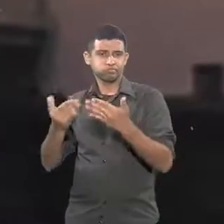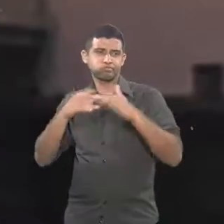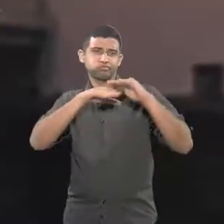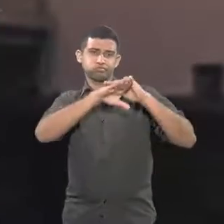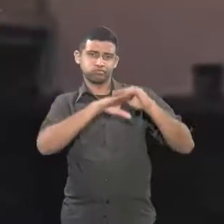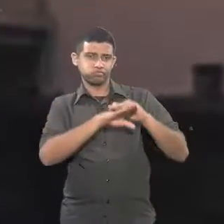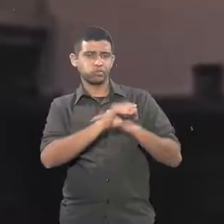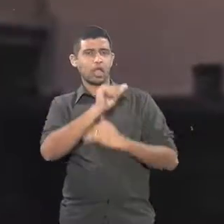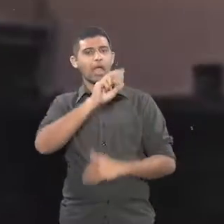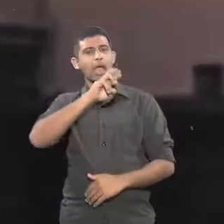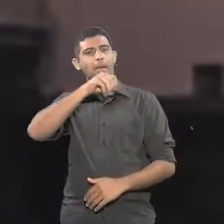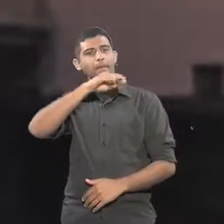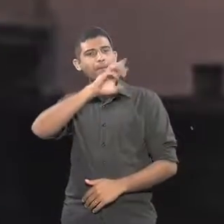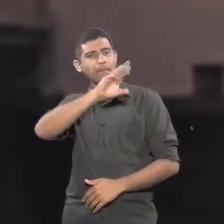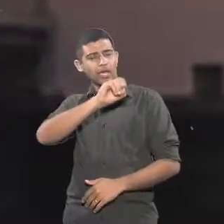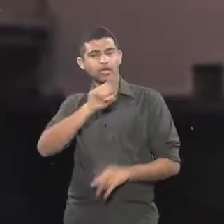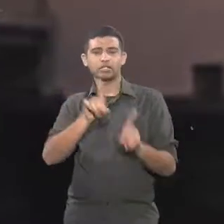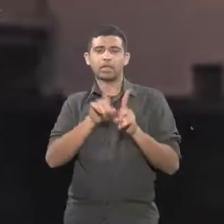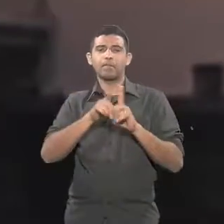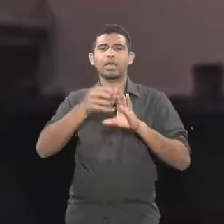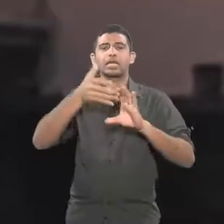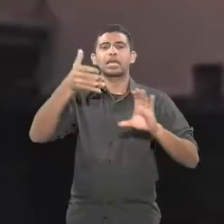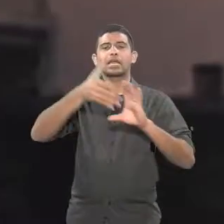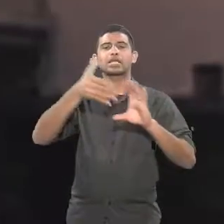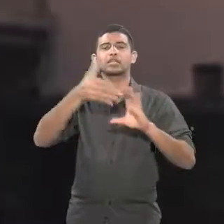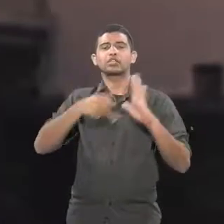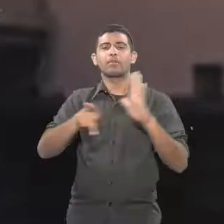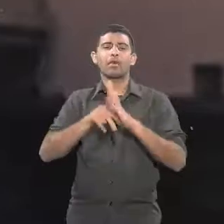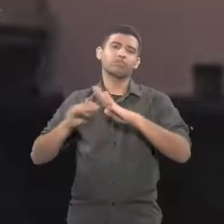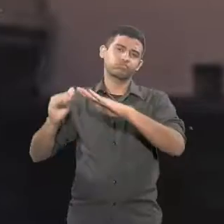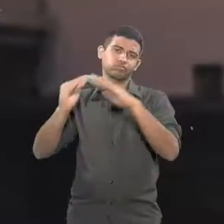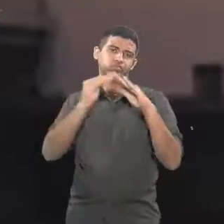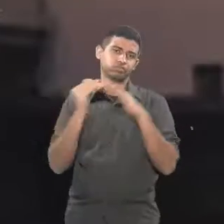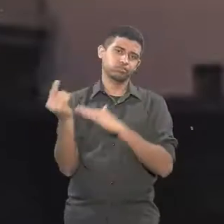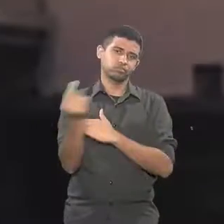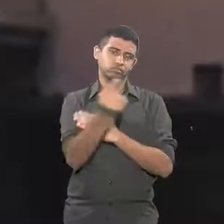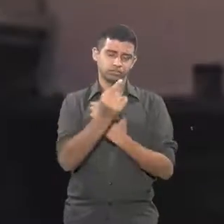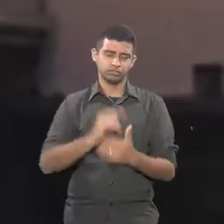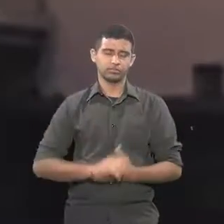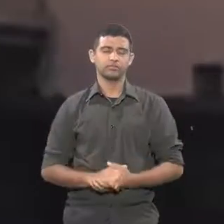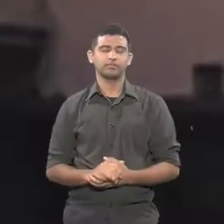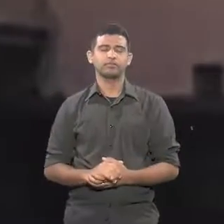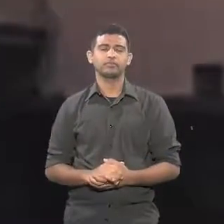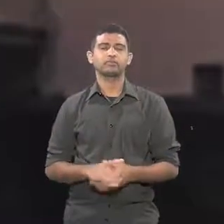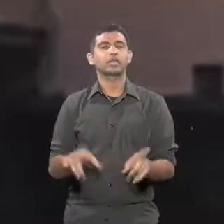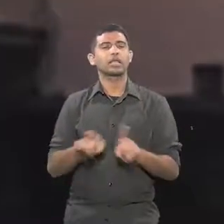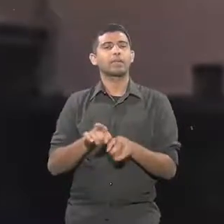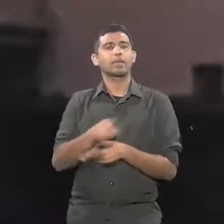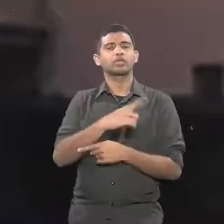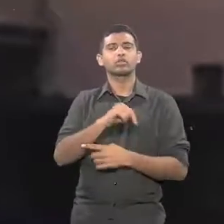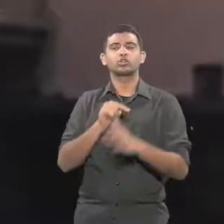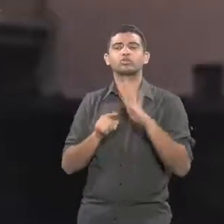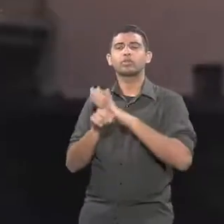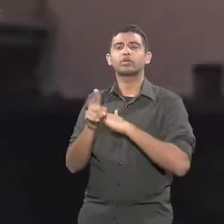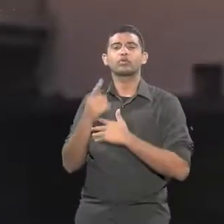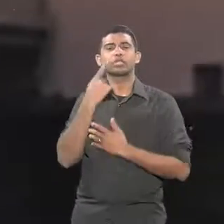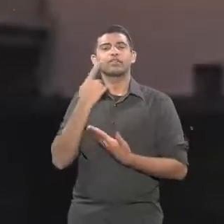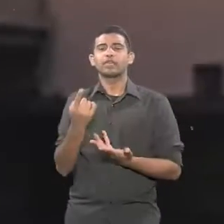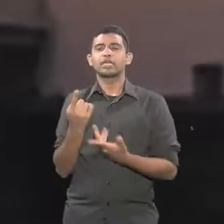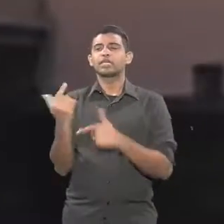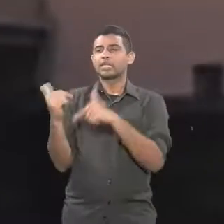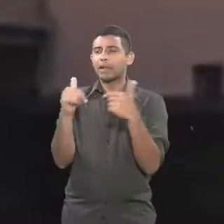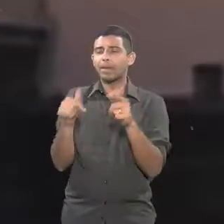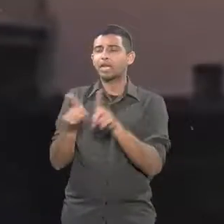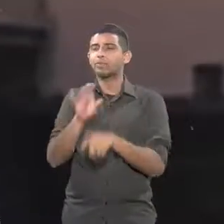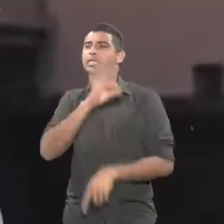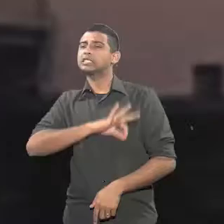né? E também as características dos domicílios, né? E também a gente pergunta sobre o trabalho e rendimento das